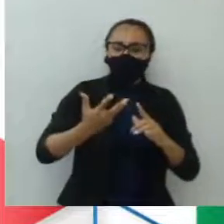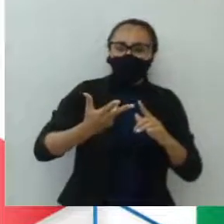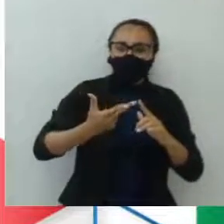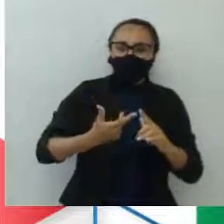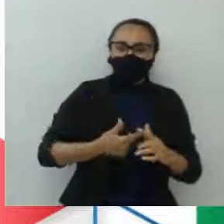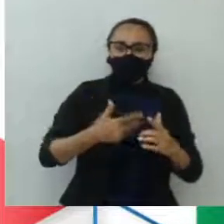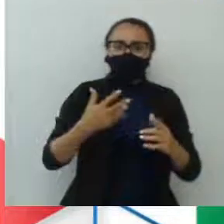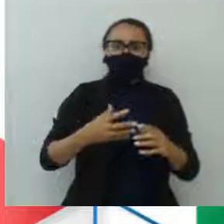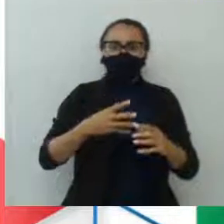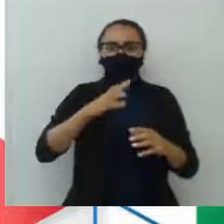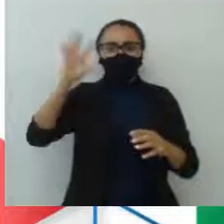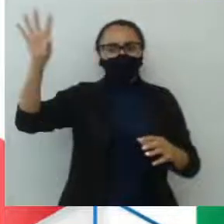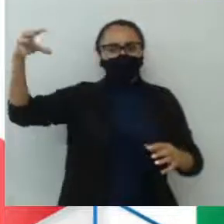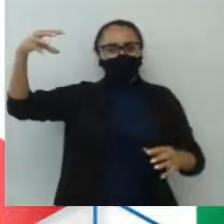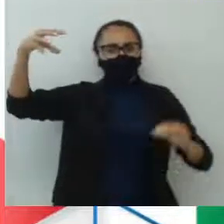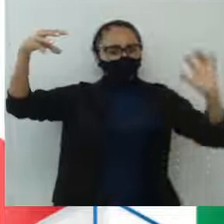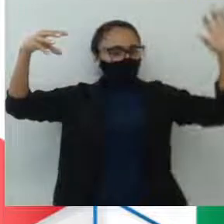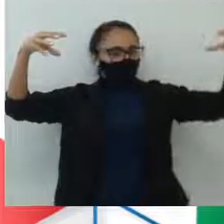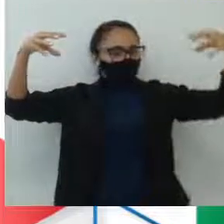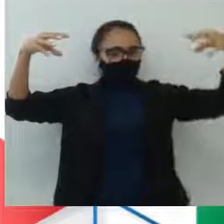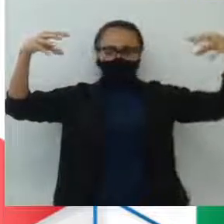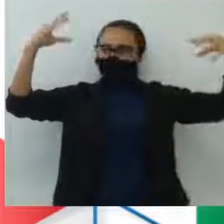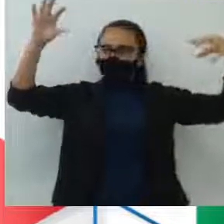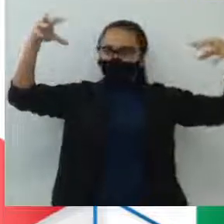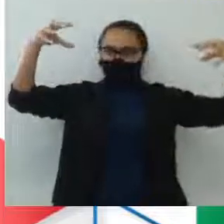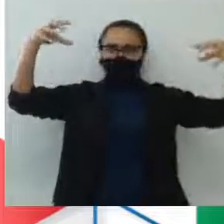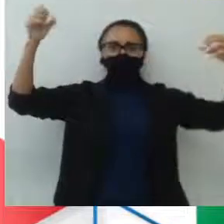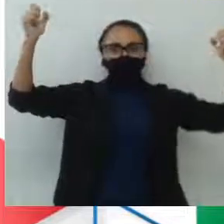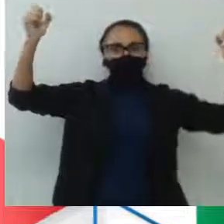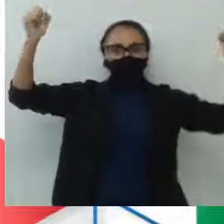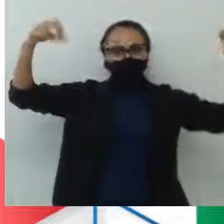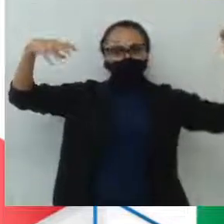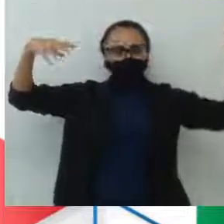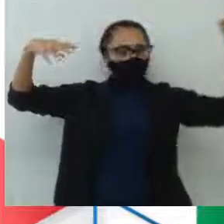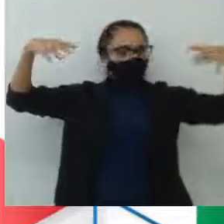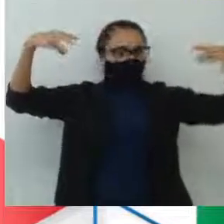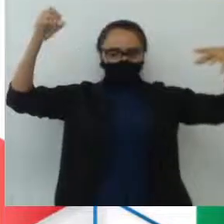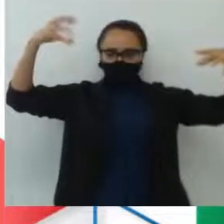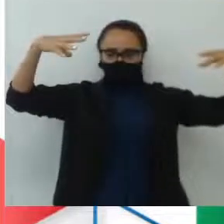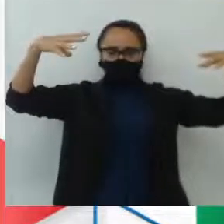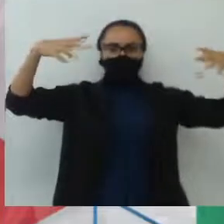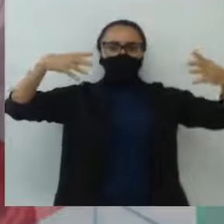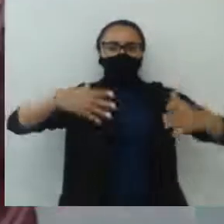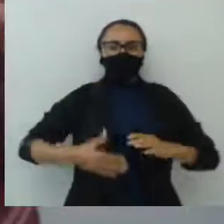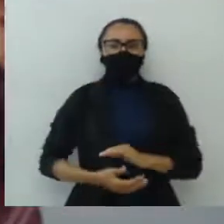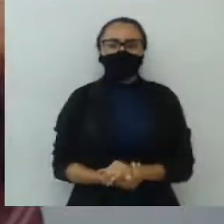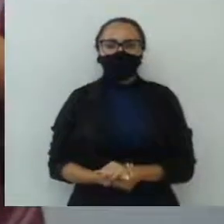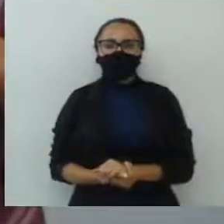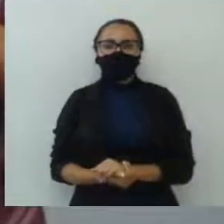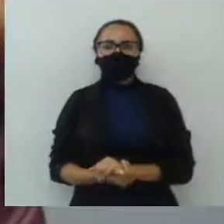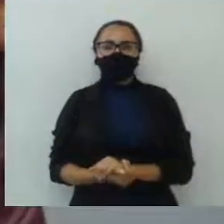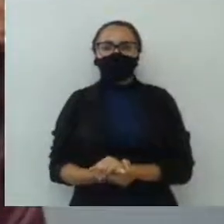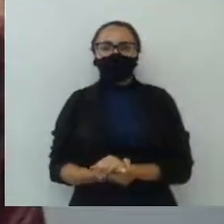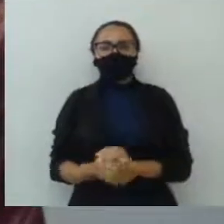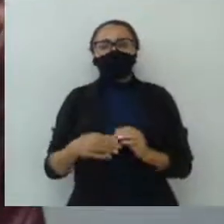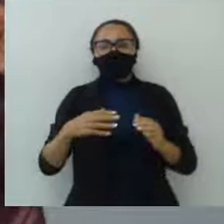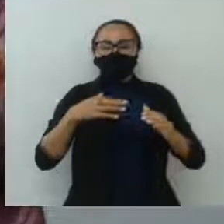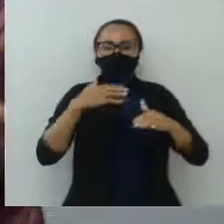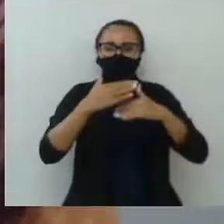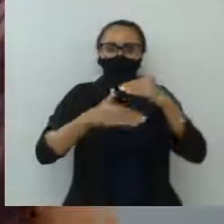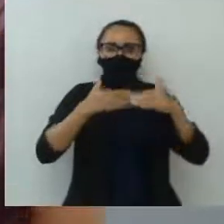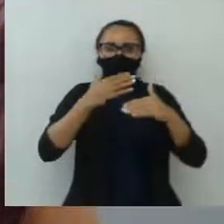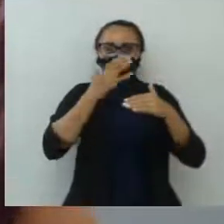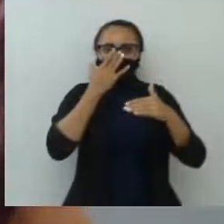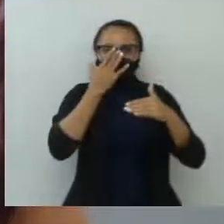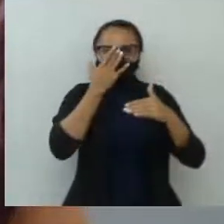que estão realmente dando aquele efeito de luz e sombra. Então, a iluminação dentro do teatro não é só acender uma luz, é construir, fazer parte